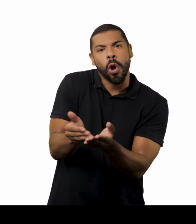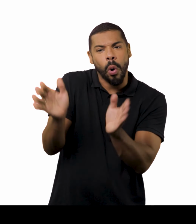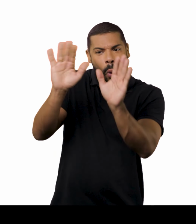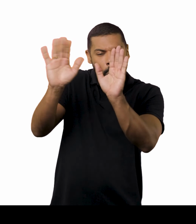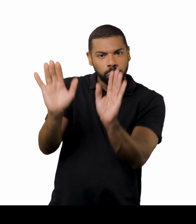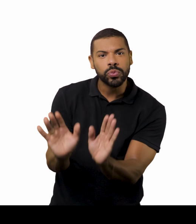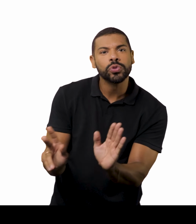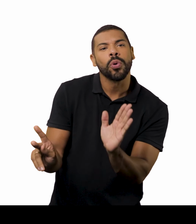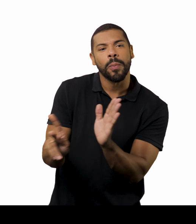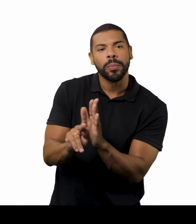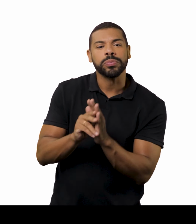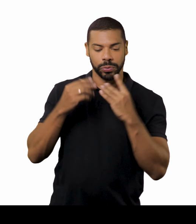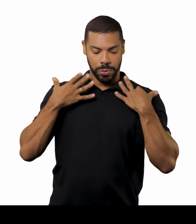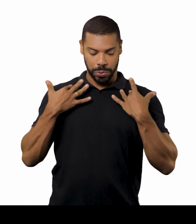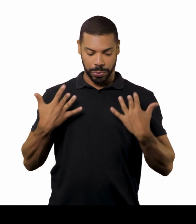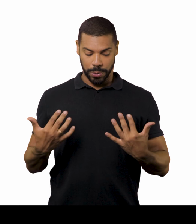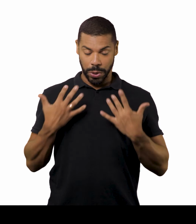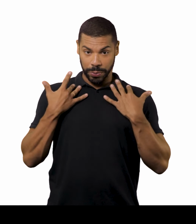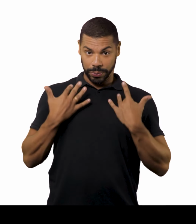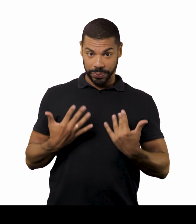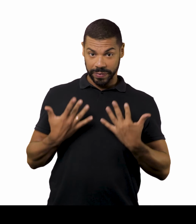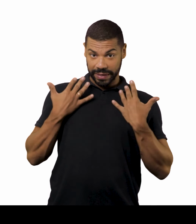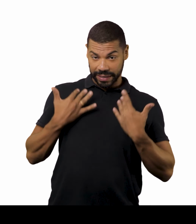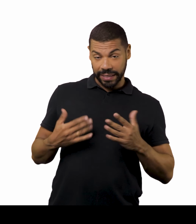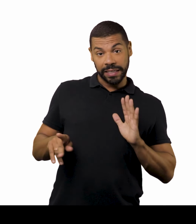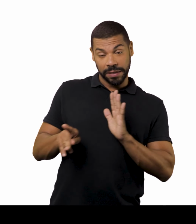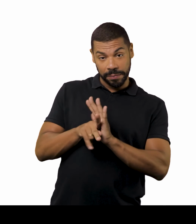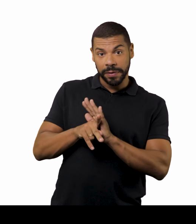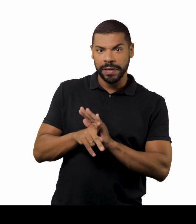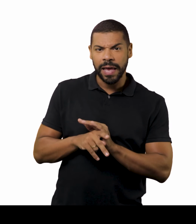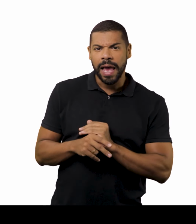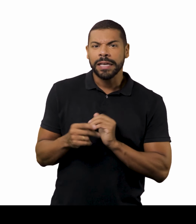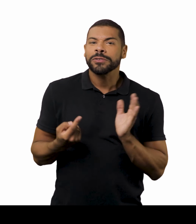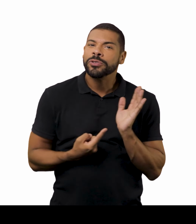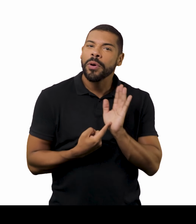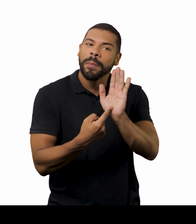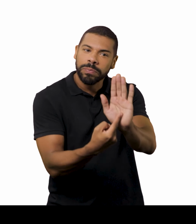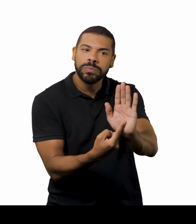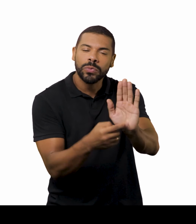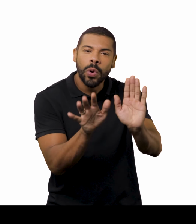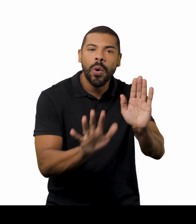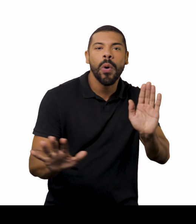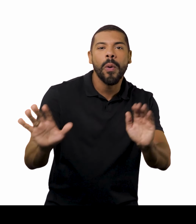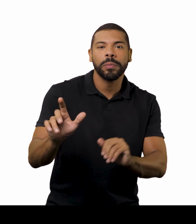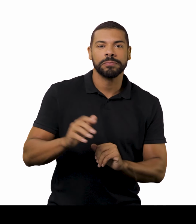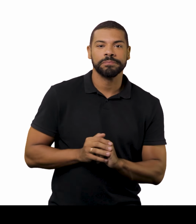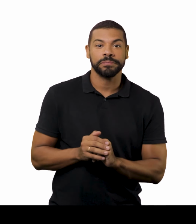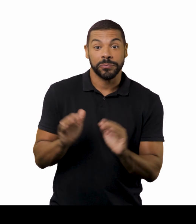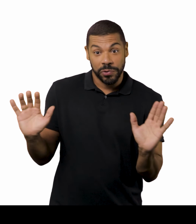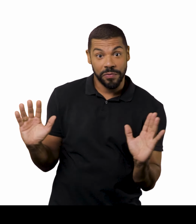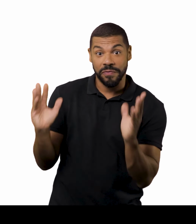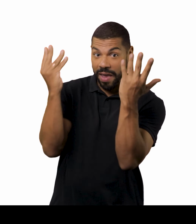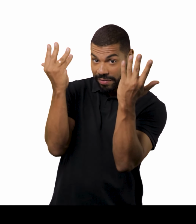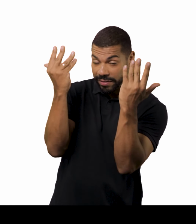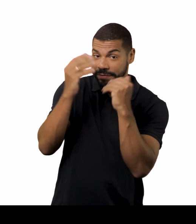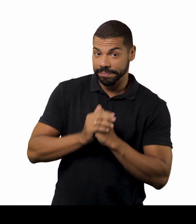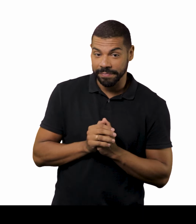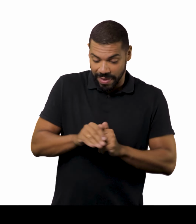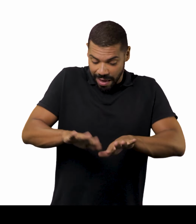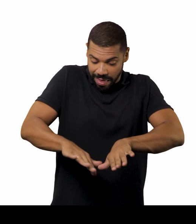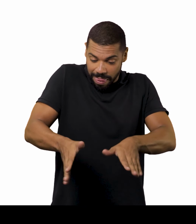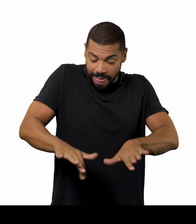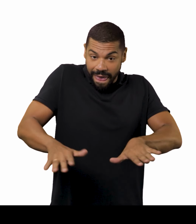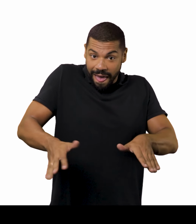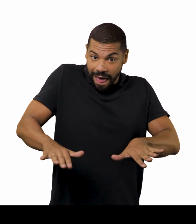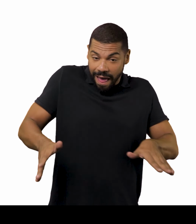um look que tinha uma sobregola de palha de seda, com uma dorma de miçanga com búzios. A gente quis trazer as roupas solenes de celebração. Então, assim, a gente fez